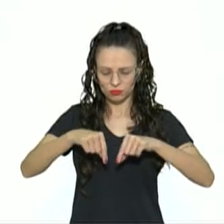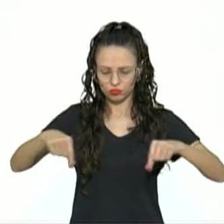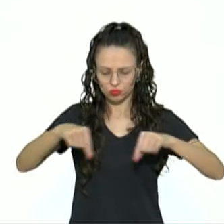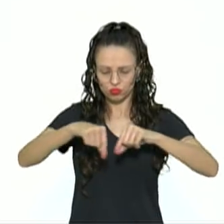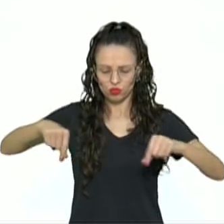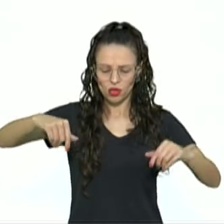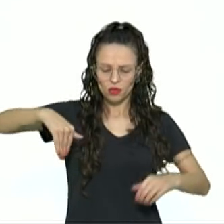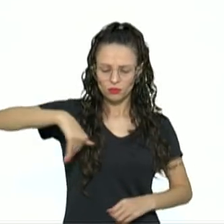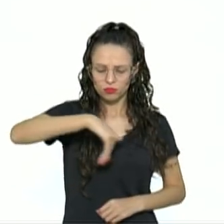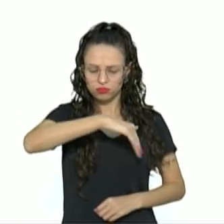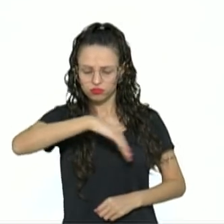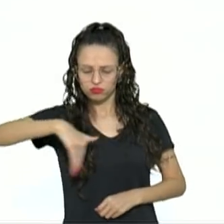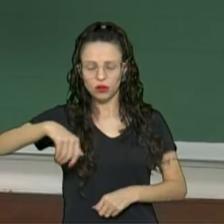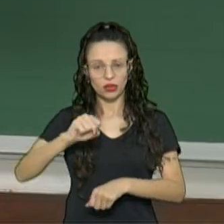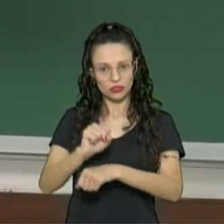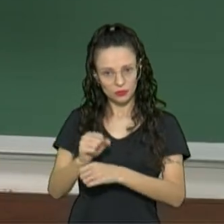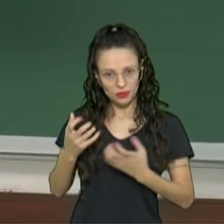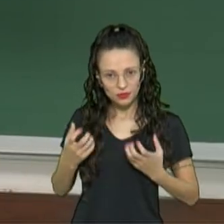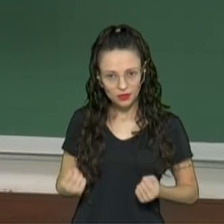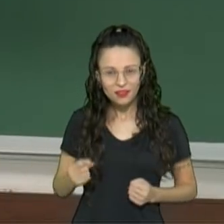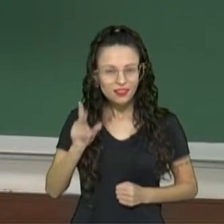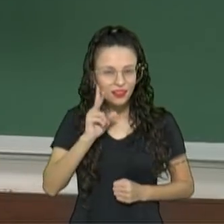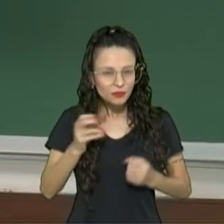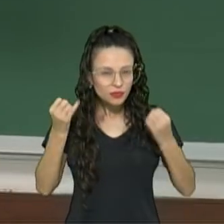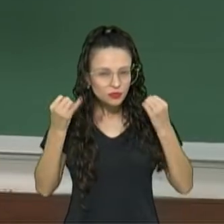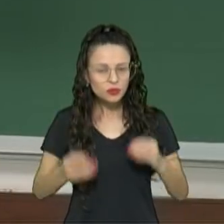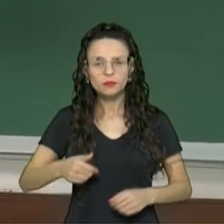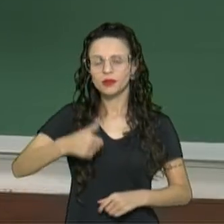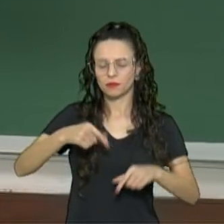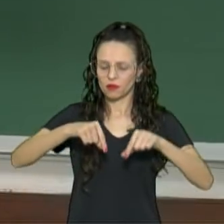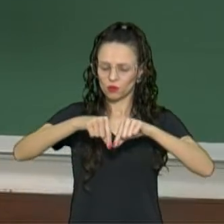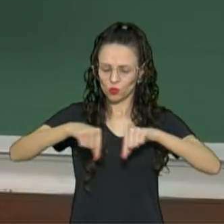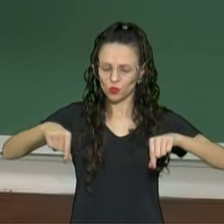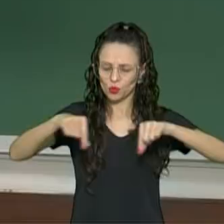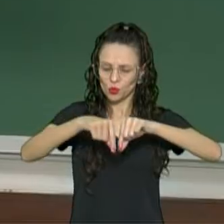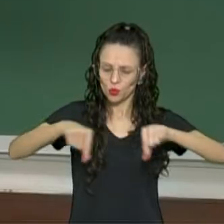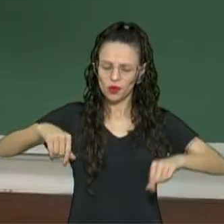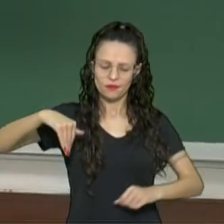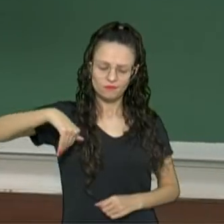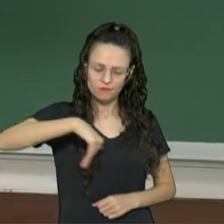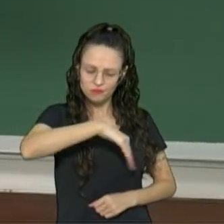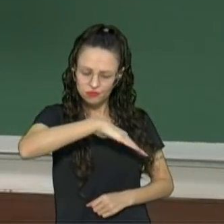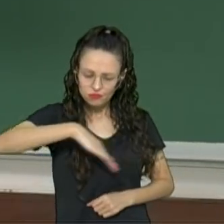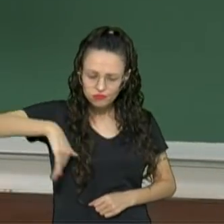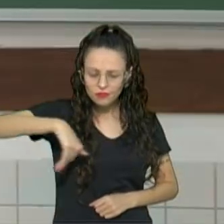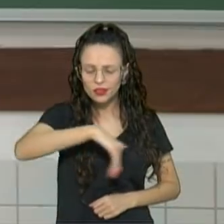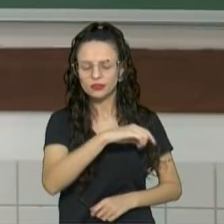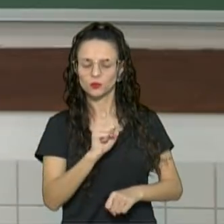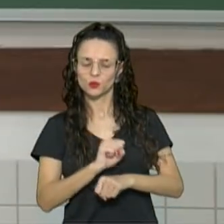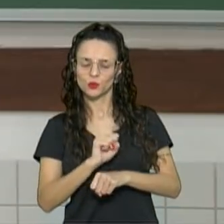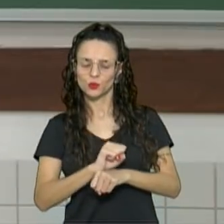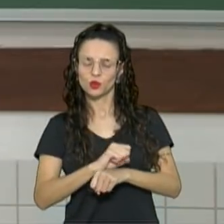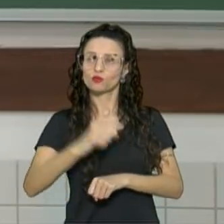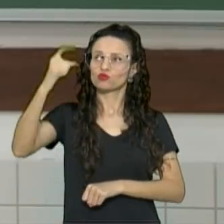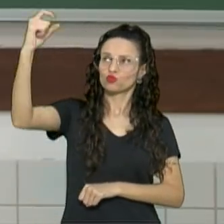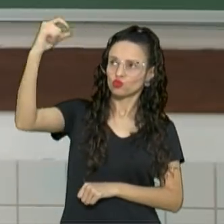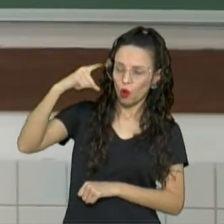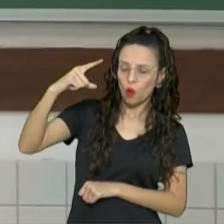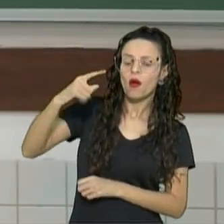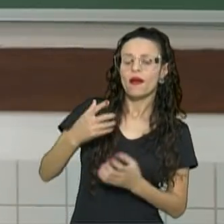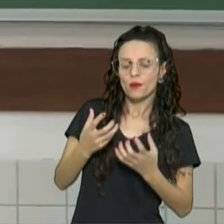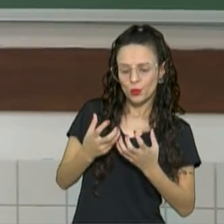tiras e deixar secar, né? Lembra que a professora falou? Tinge as tiras, deixa secando no sol e depois vai